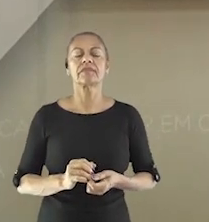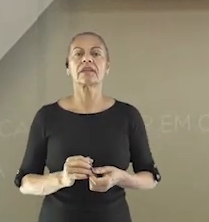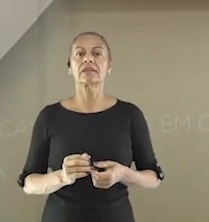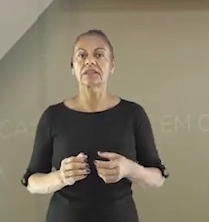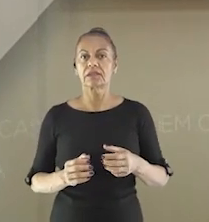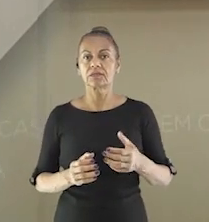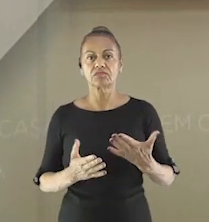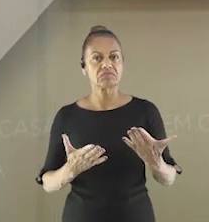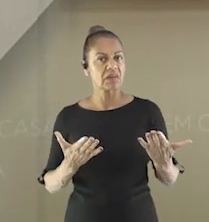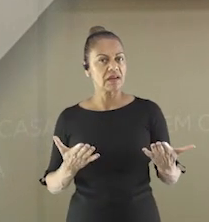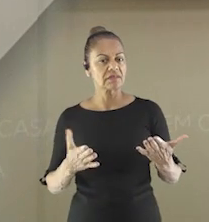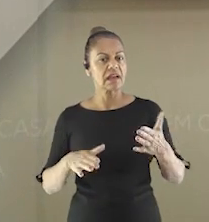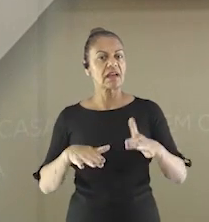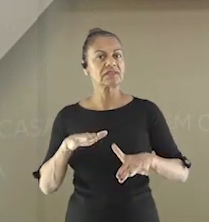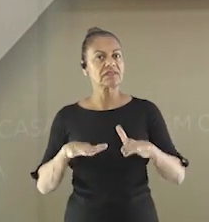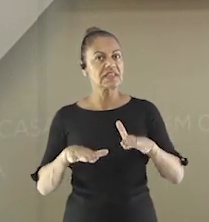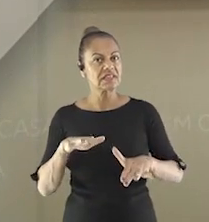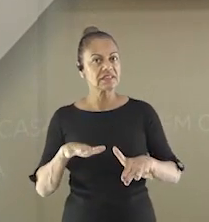Acreditam nisso?